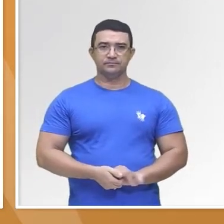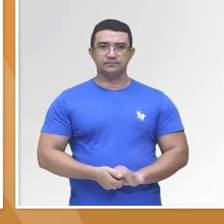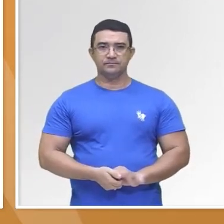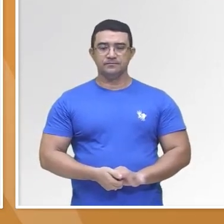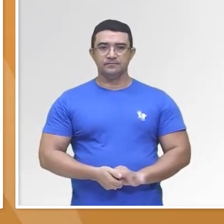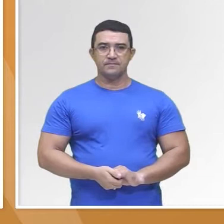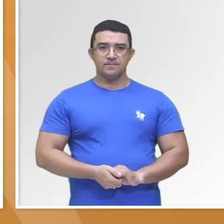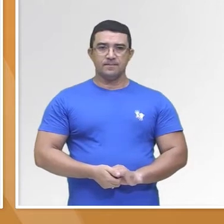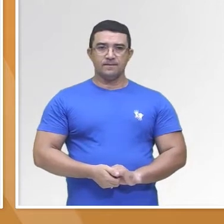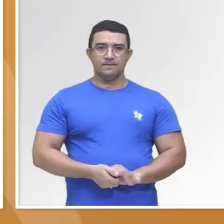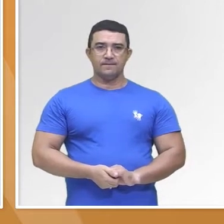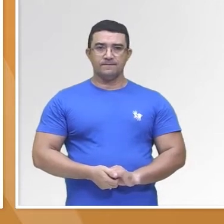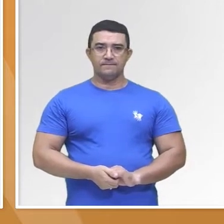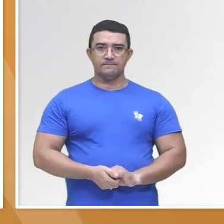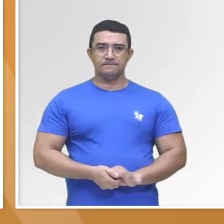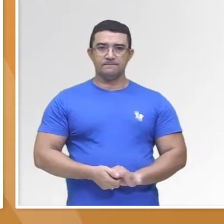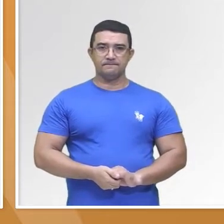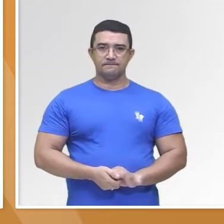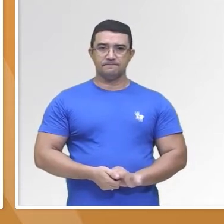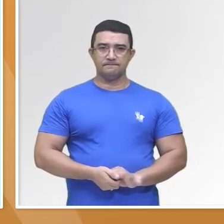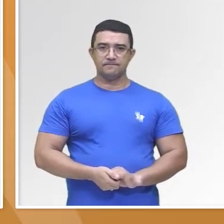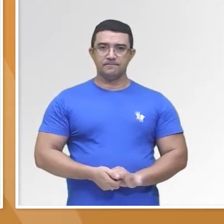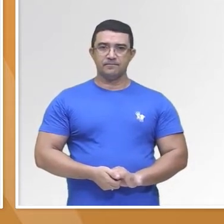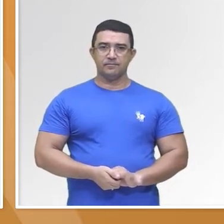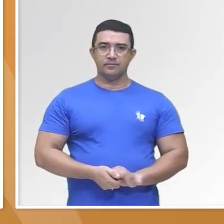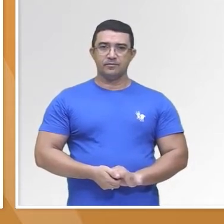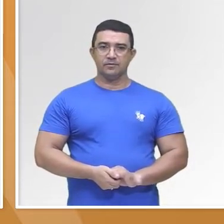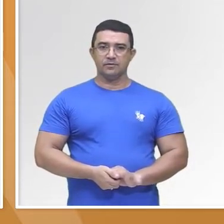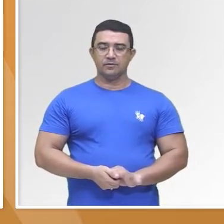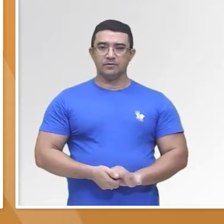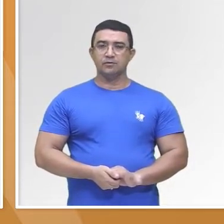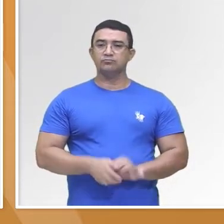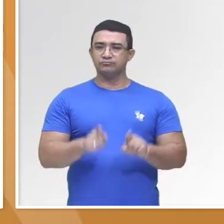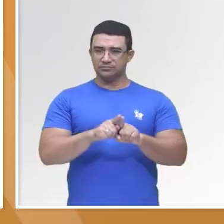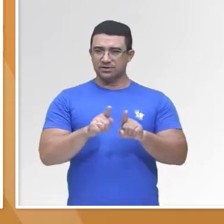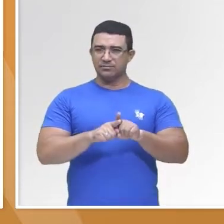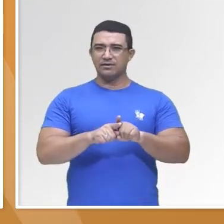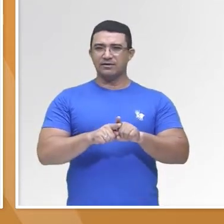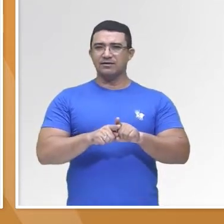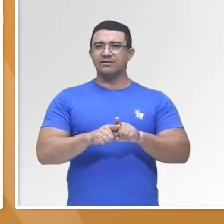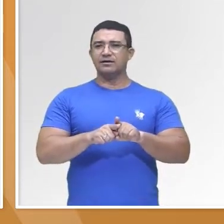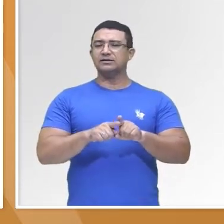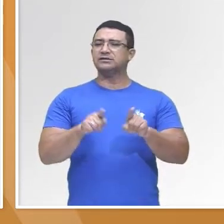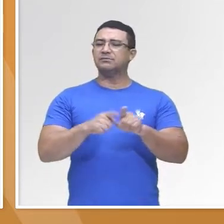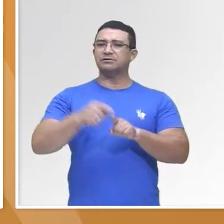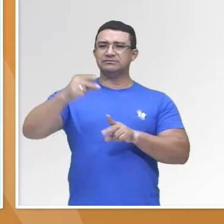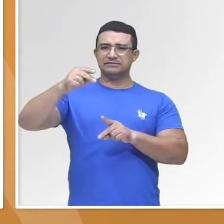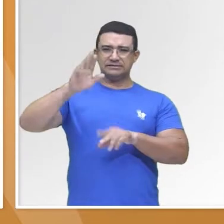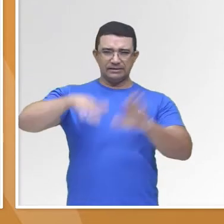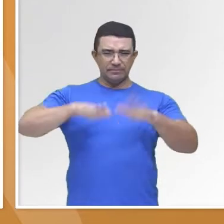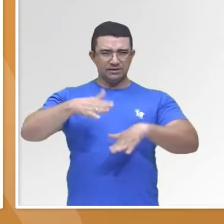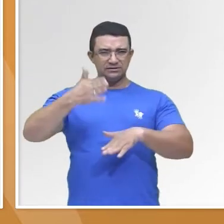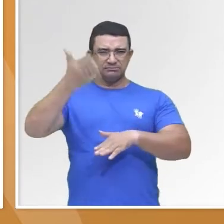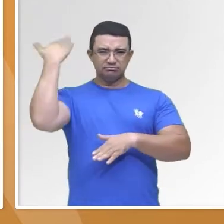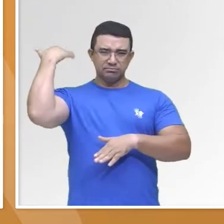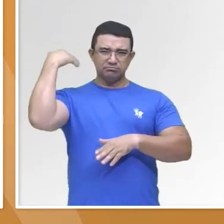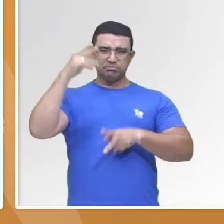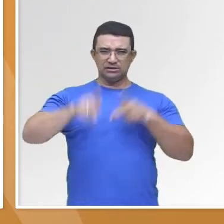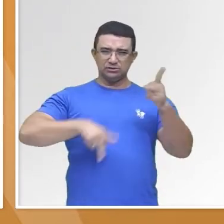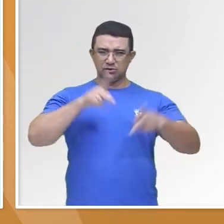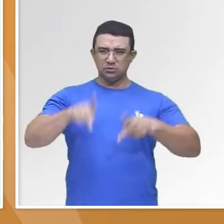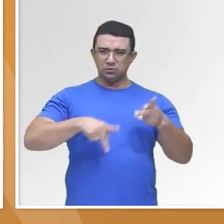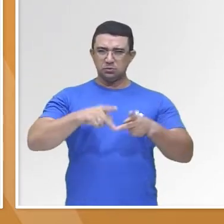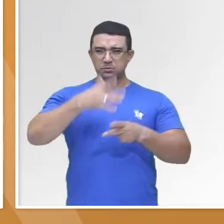60%, né, da população mundial? Então isso também tem a ver com essas civilizações milenares, né, que contam aí